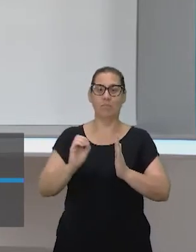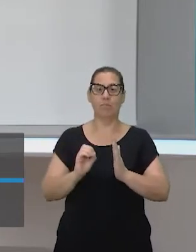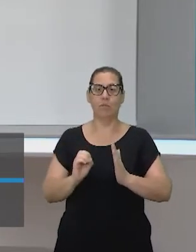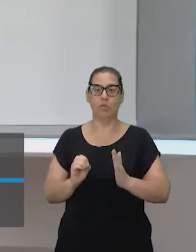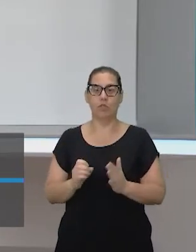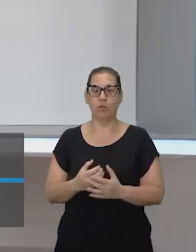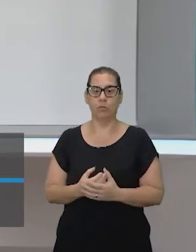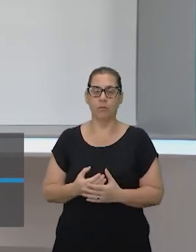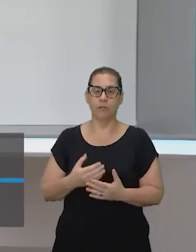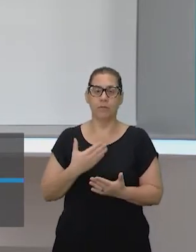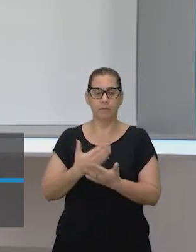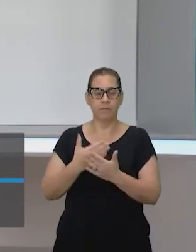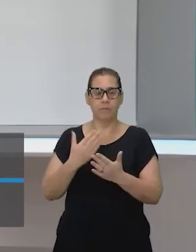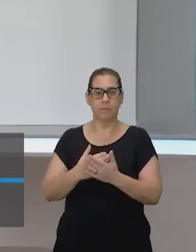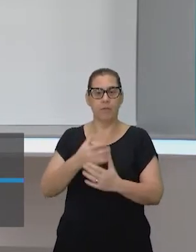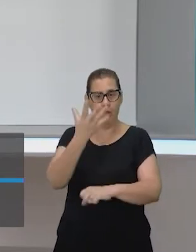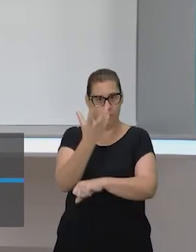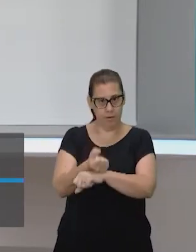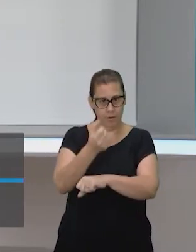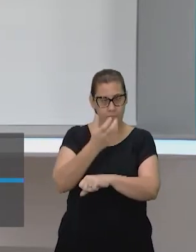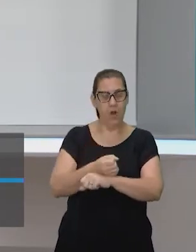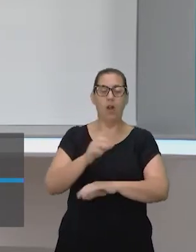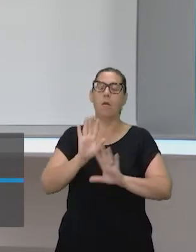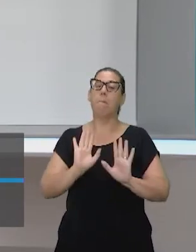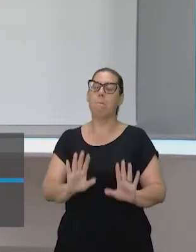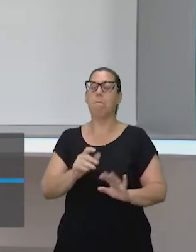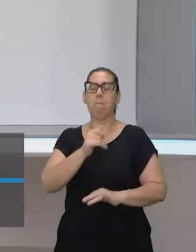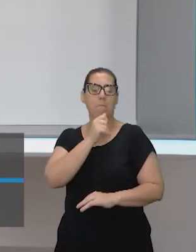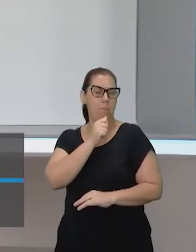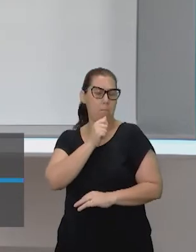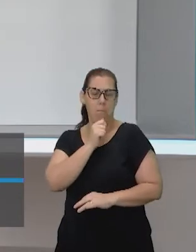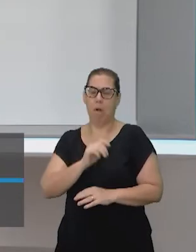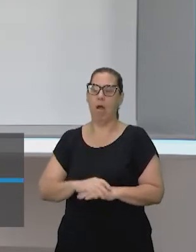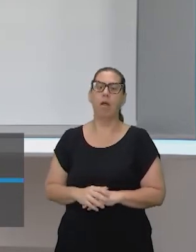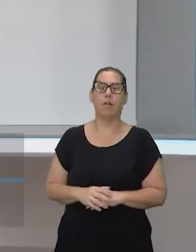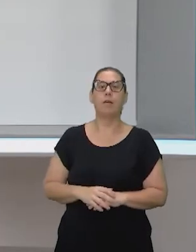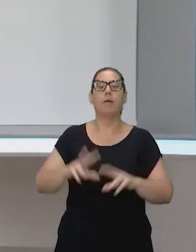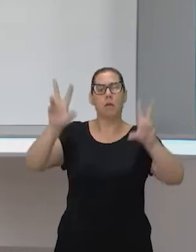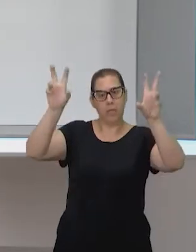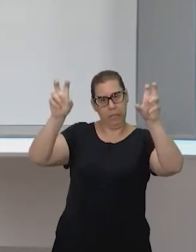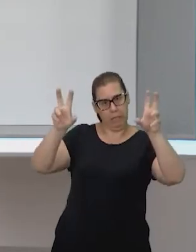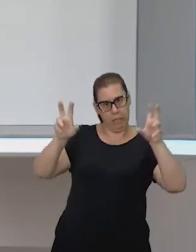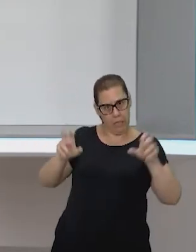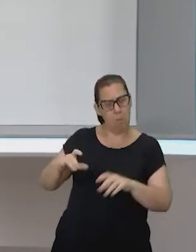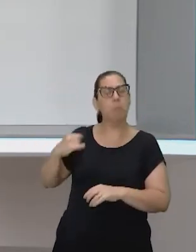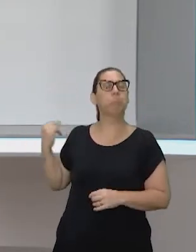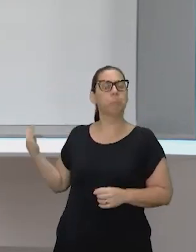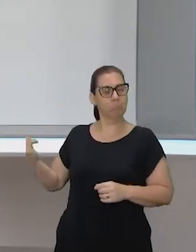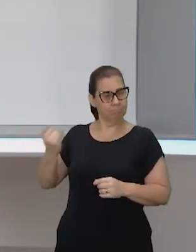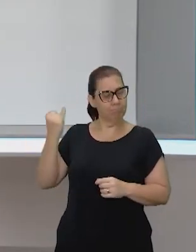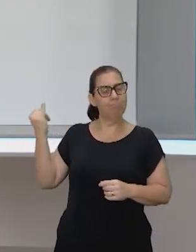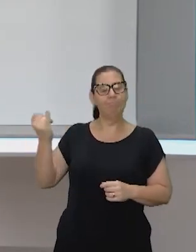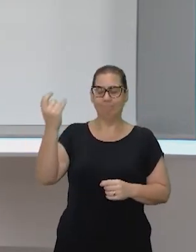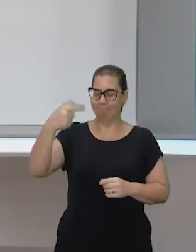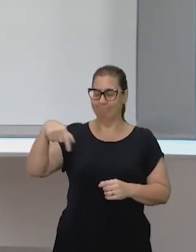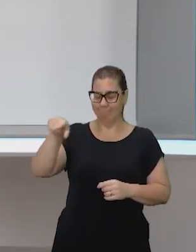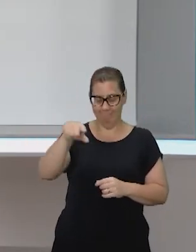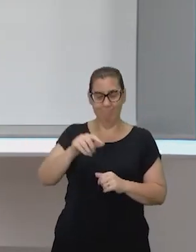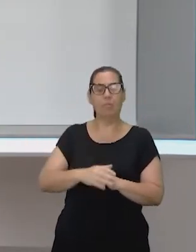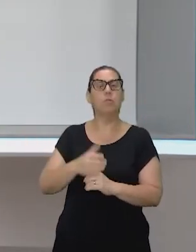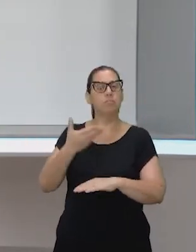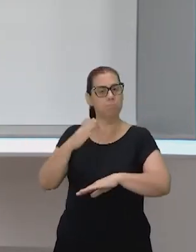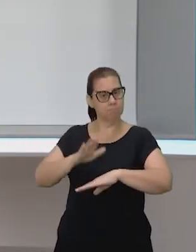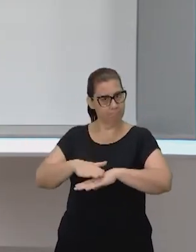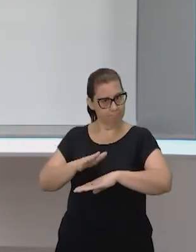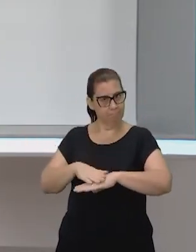apesar de ser gravada, é uma aula inédita e a gente colocou aí algumas temáticas que são extremamente importantes você